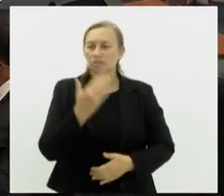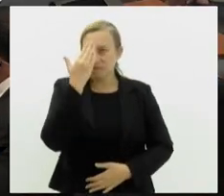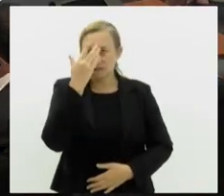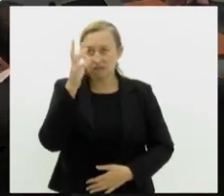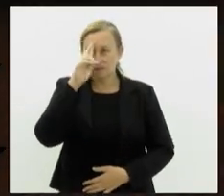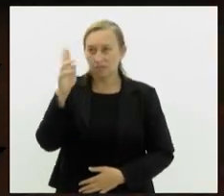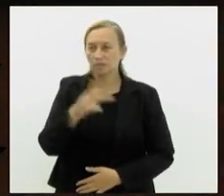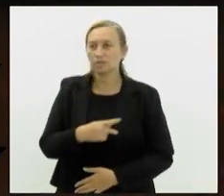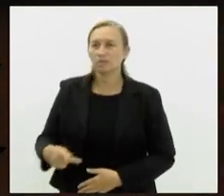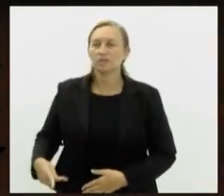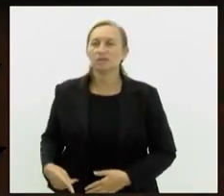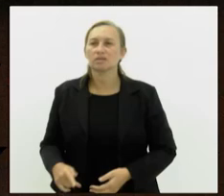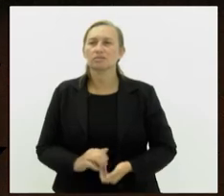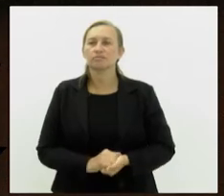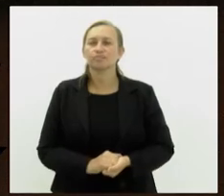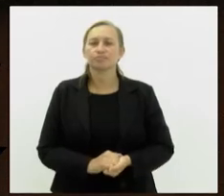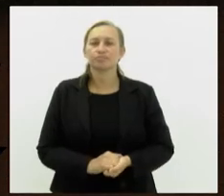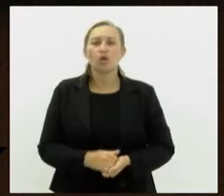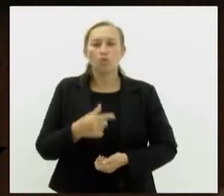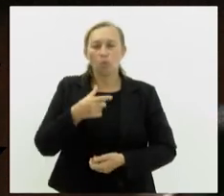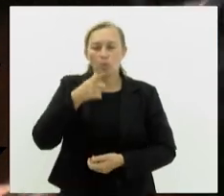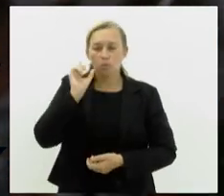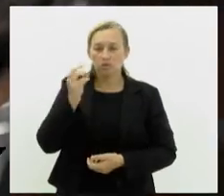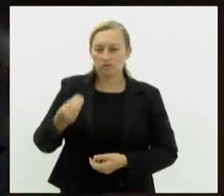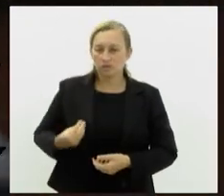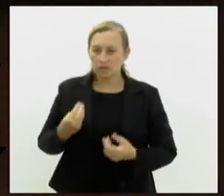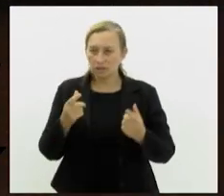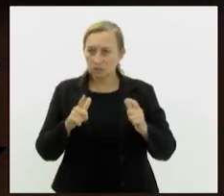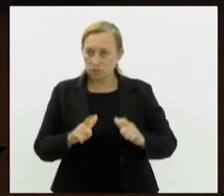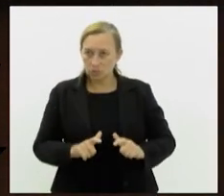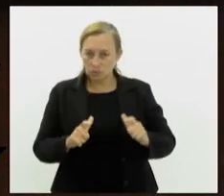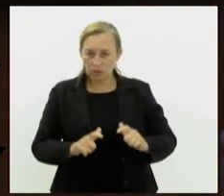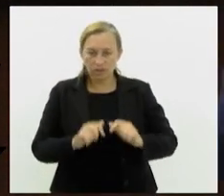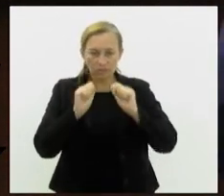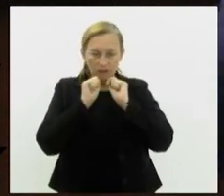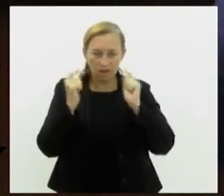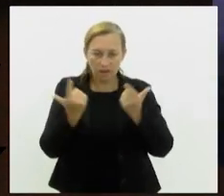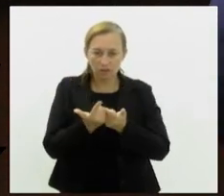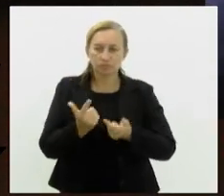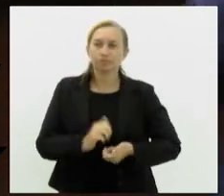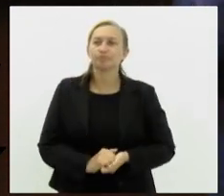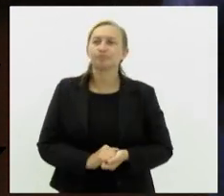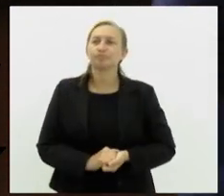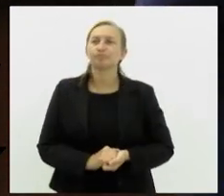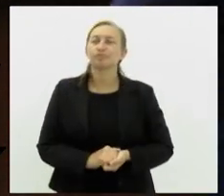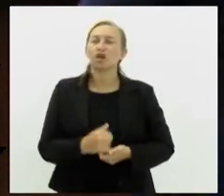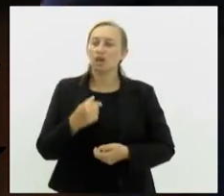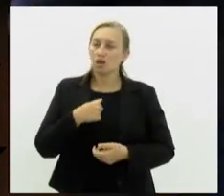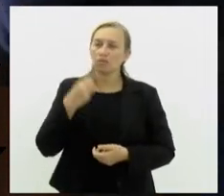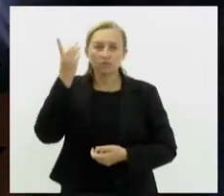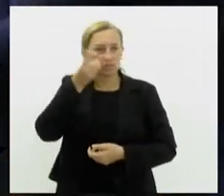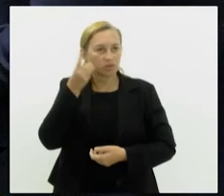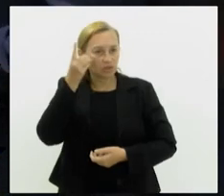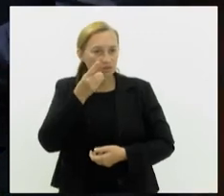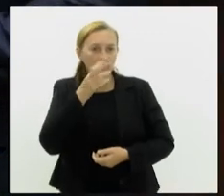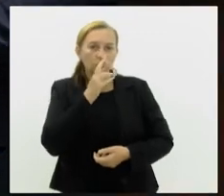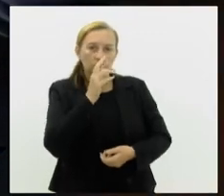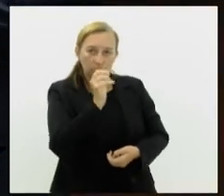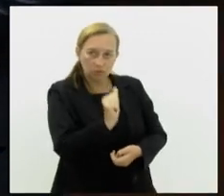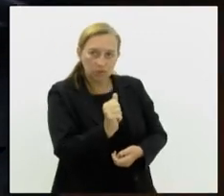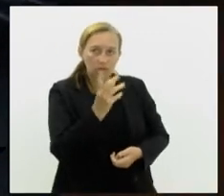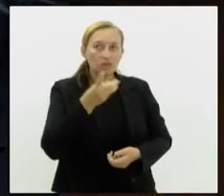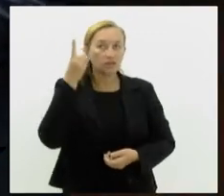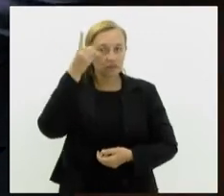presidente. Presidente, ontem estávamos aqui na Assembleia Legislativa, eu, o deputado Rodrigo Amorim,